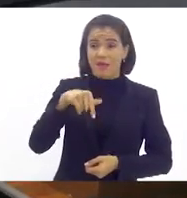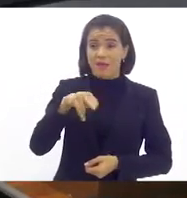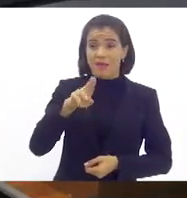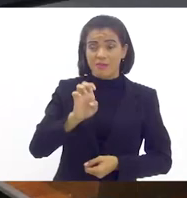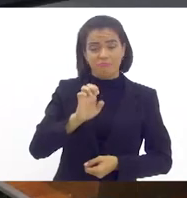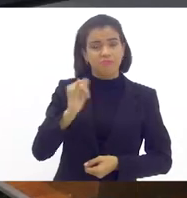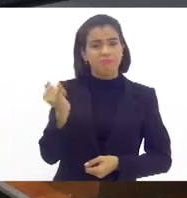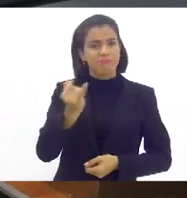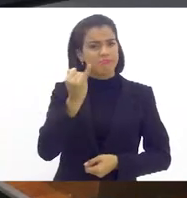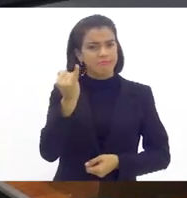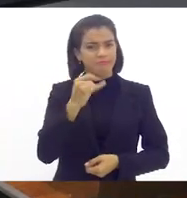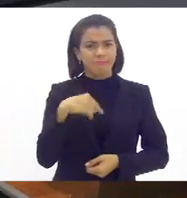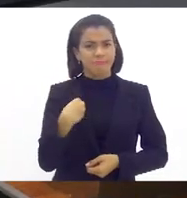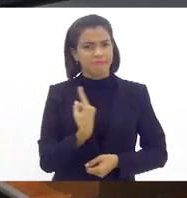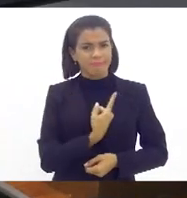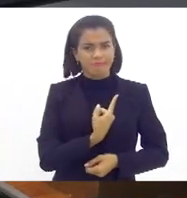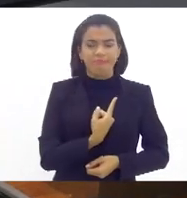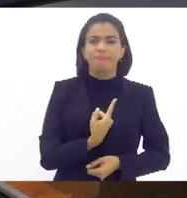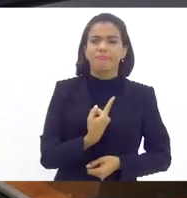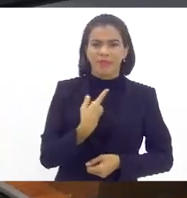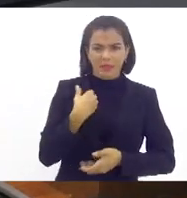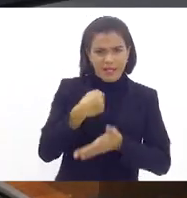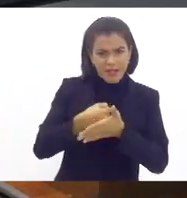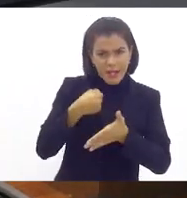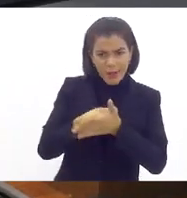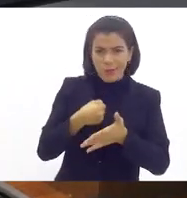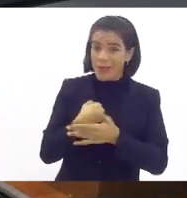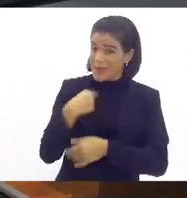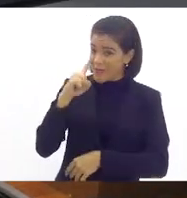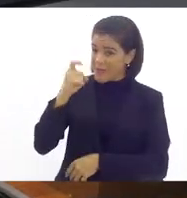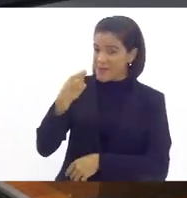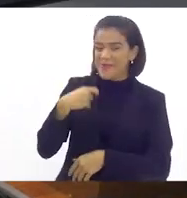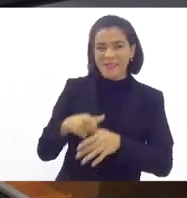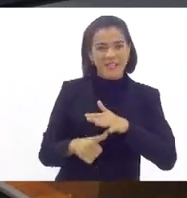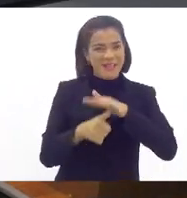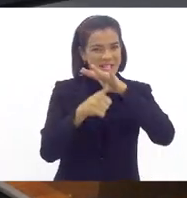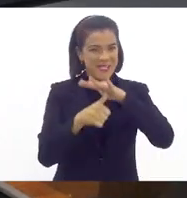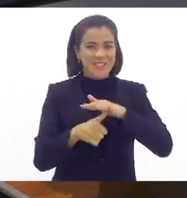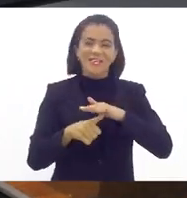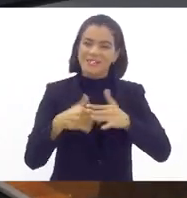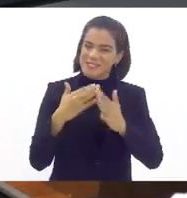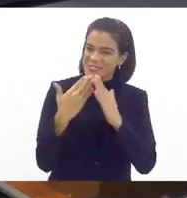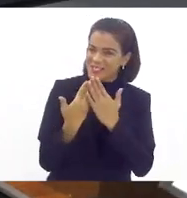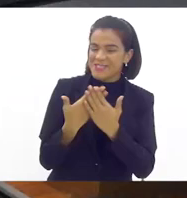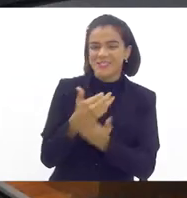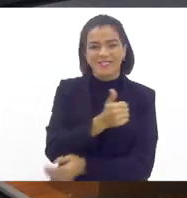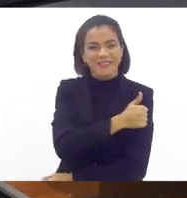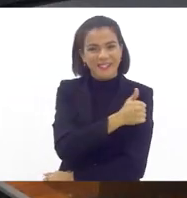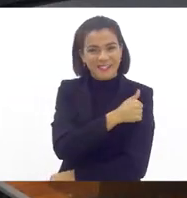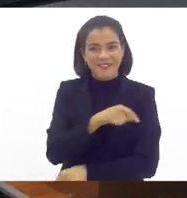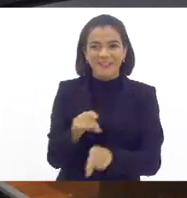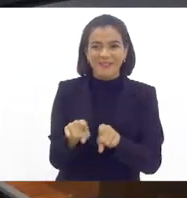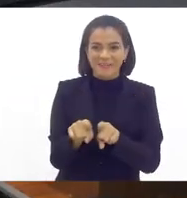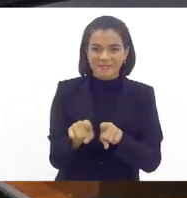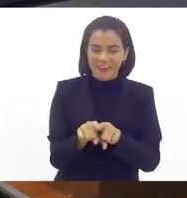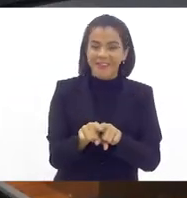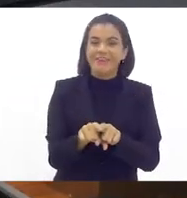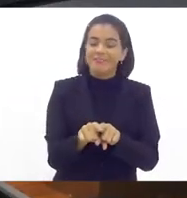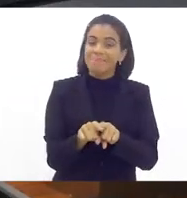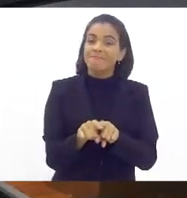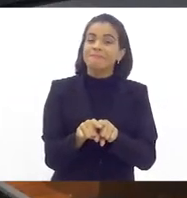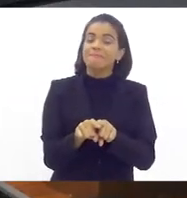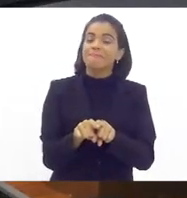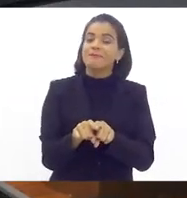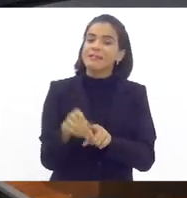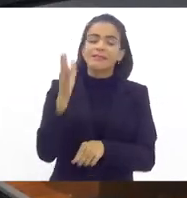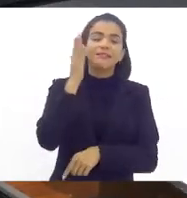para a gente que está na luta, eu que também fui líder estudantil, o Mink também, saber que o movimento estudantil está